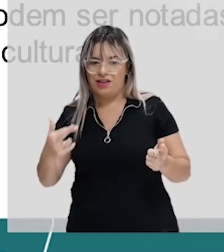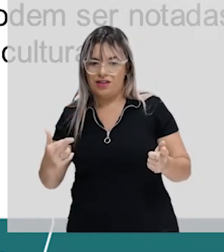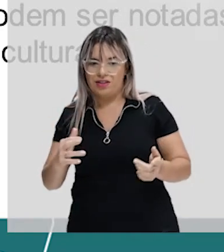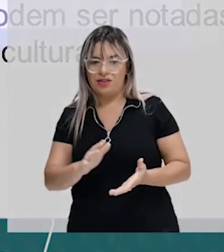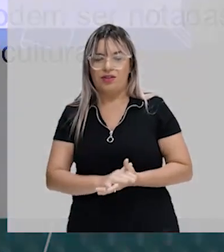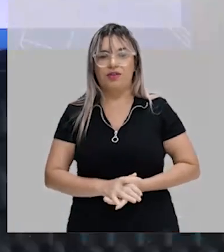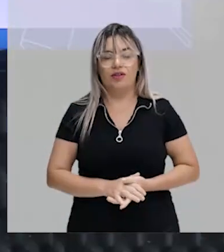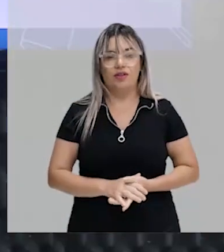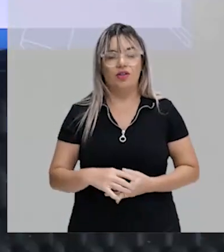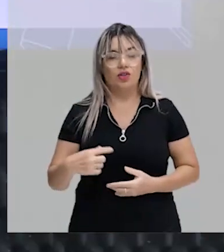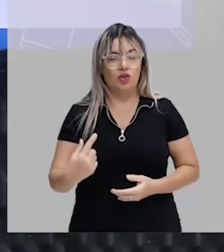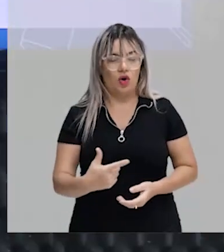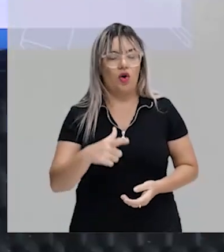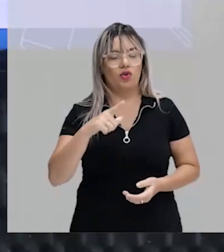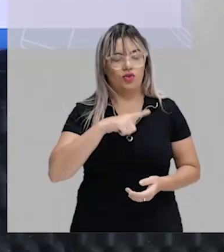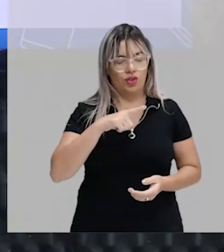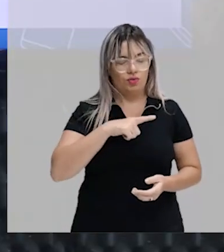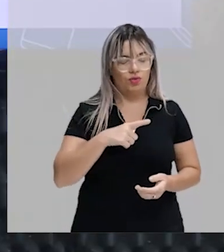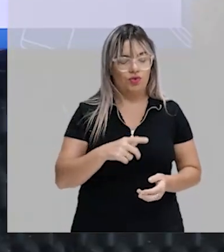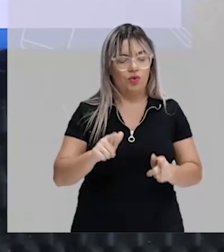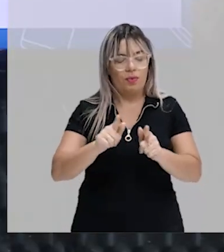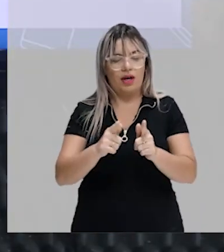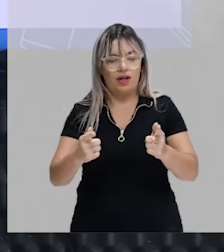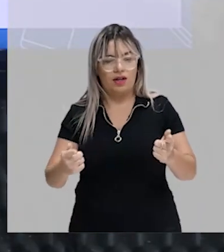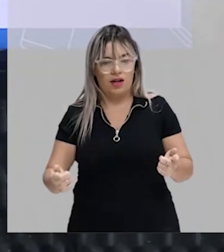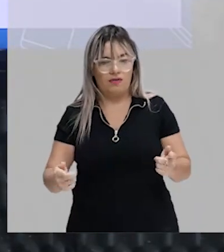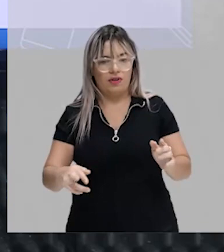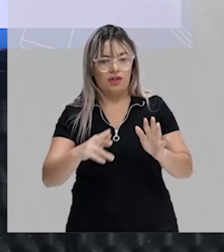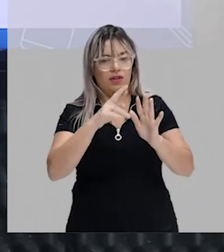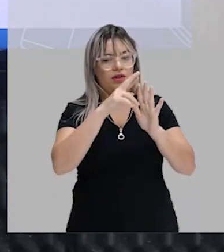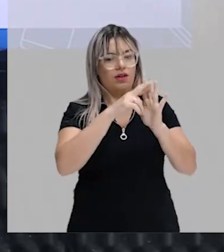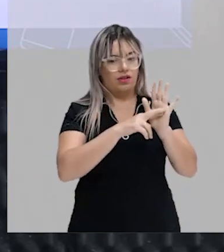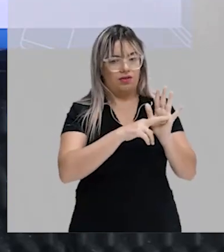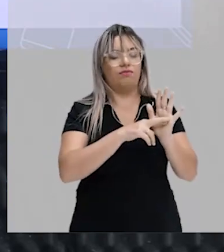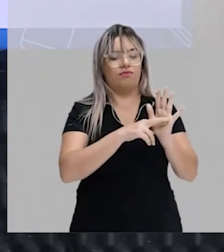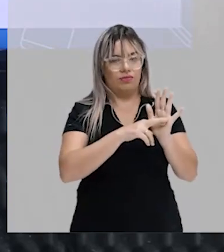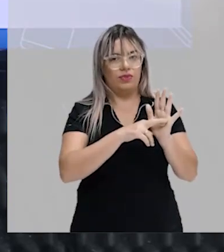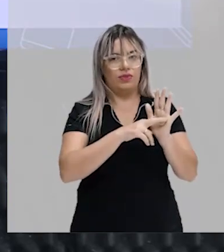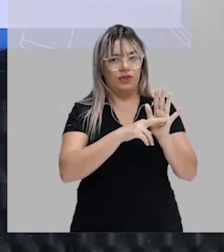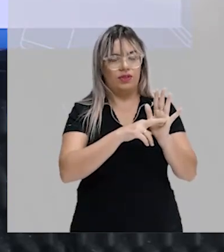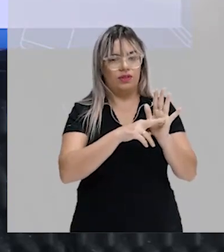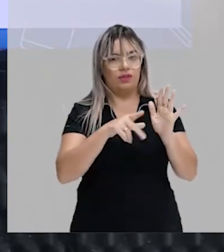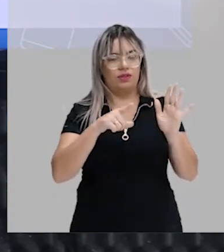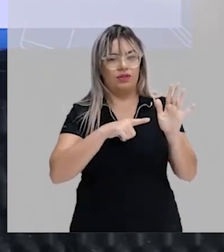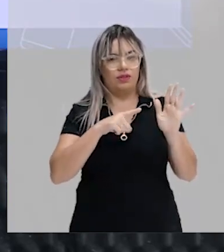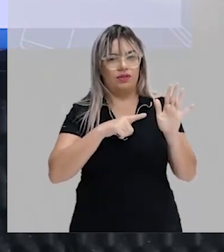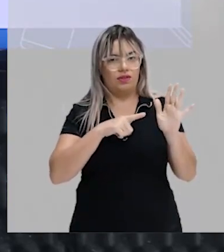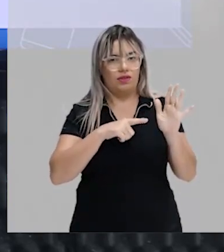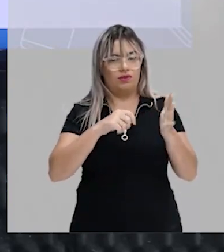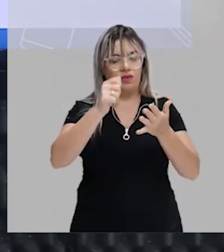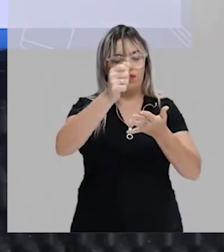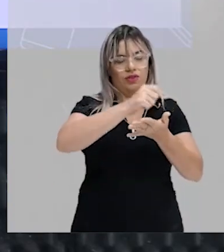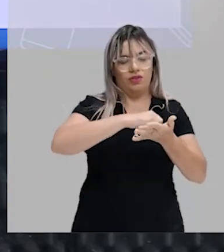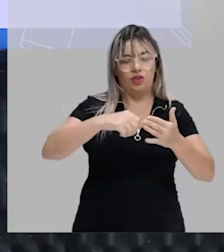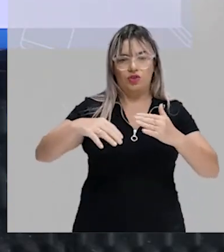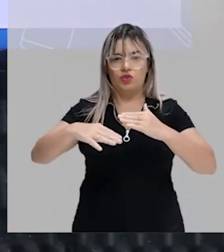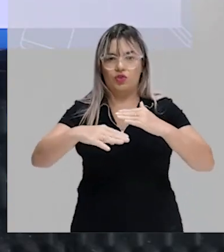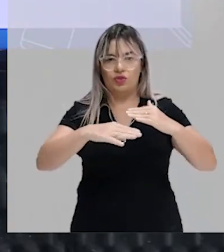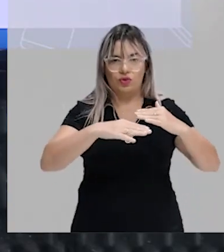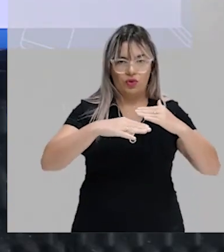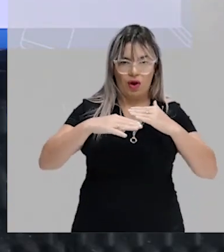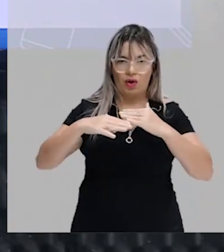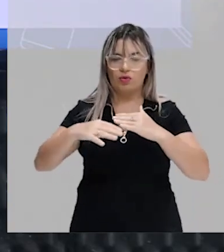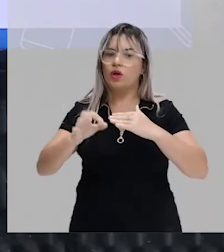gramática normativa, temos um padrão, esse padrão nos coloca em posição de igualdade na hora da escrita.